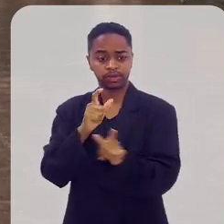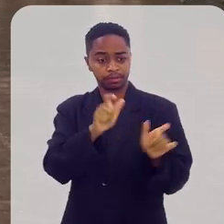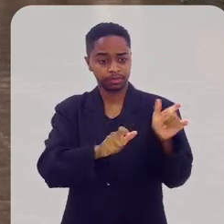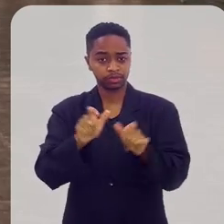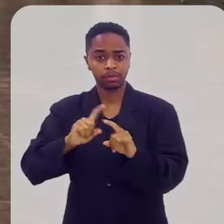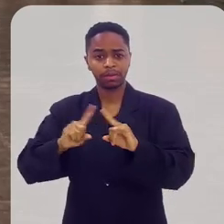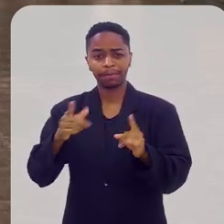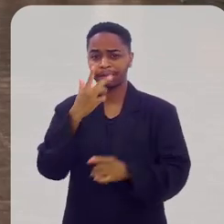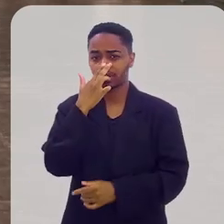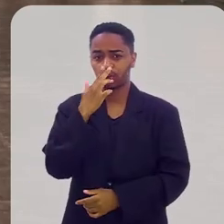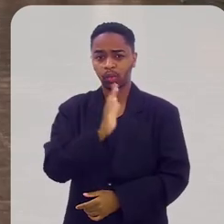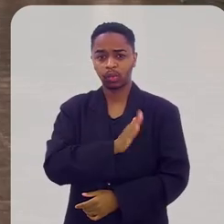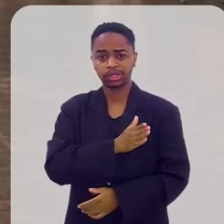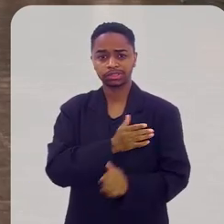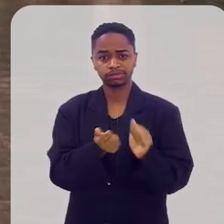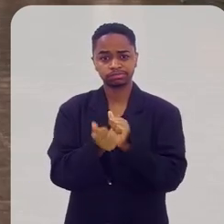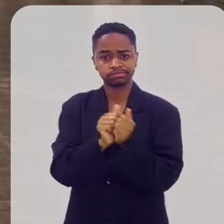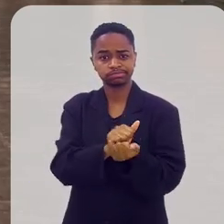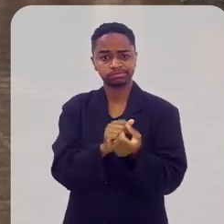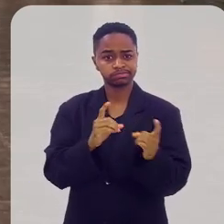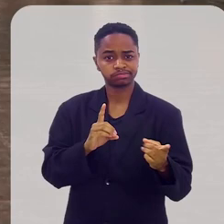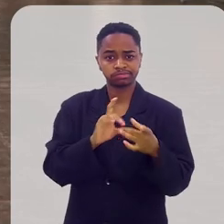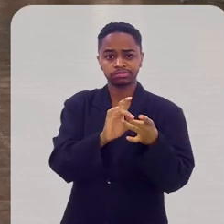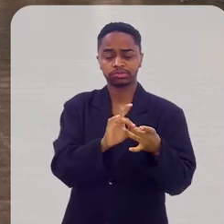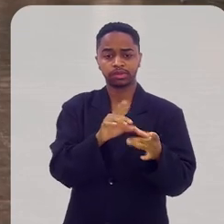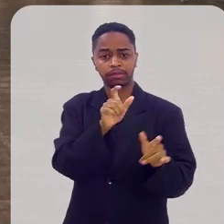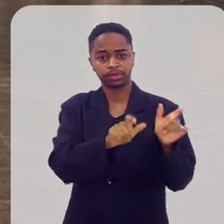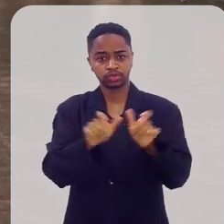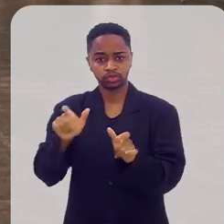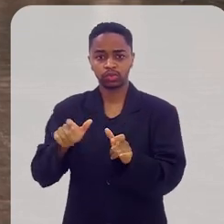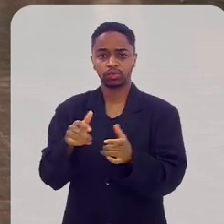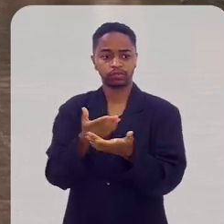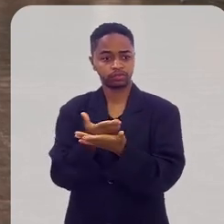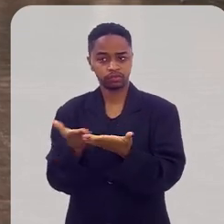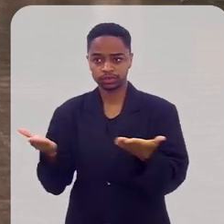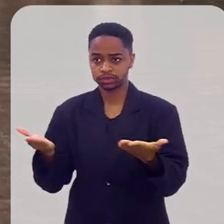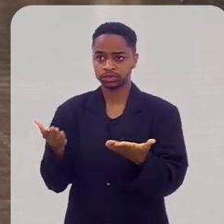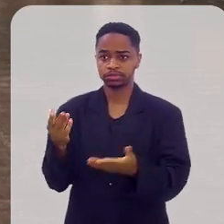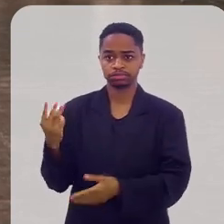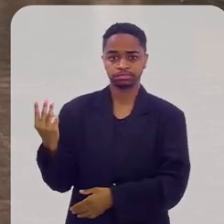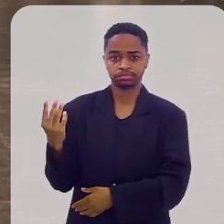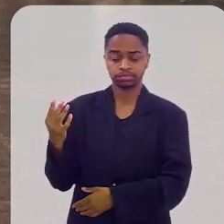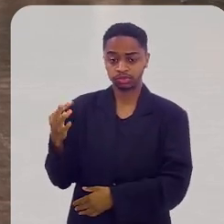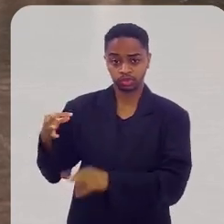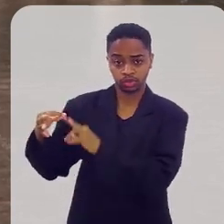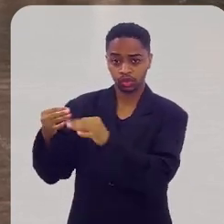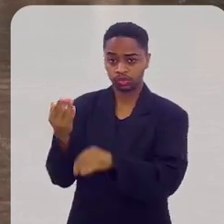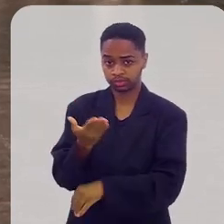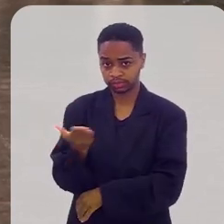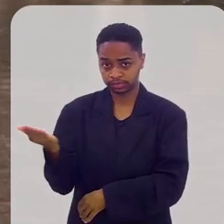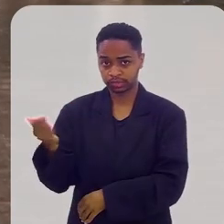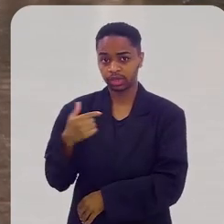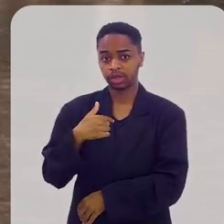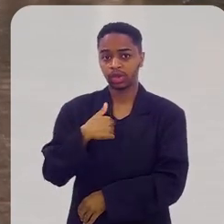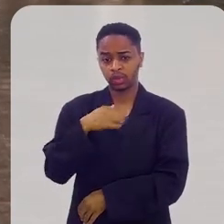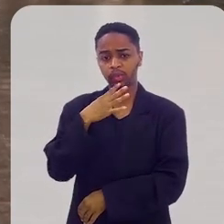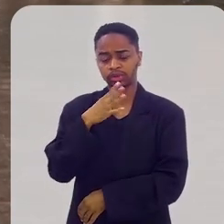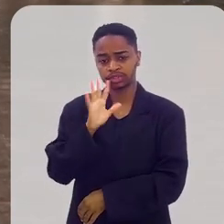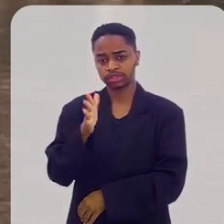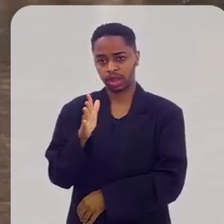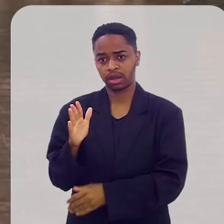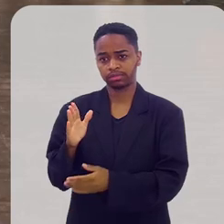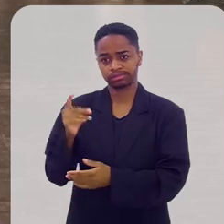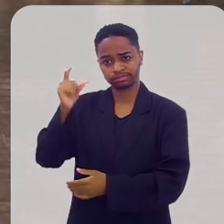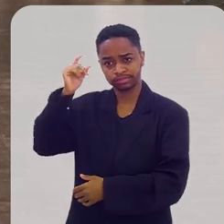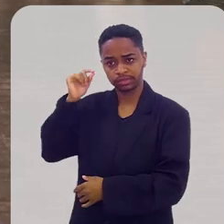coração se adapta, se aproxima dessas pessoas. E Iago, você, Priscila, Paula Porto, que já conheci um bom tempo,